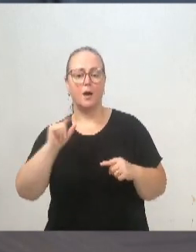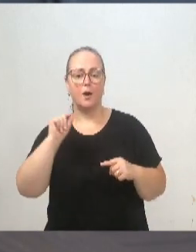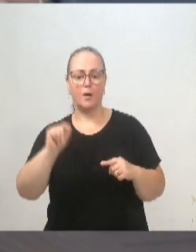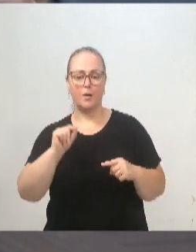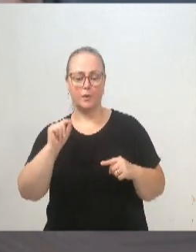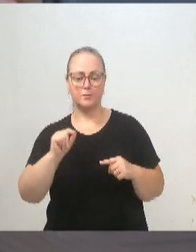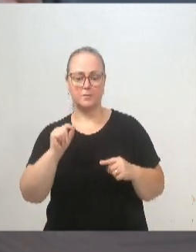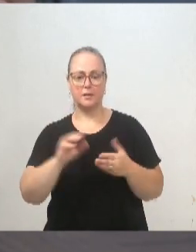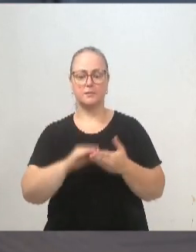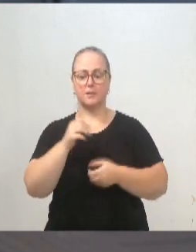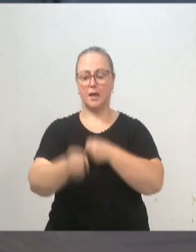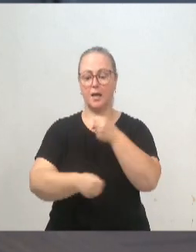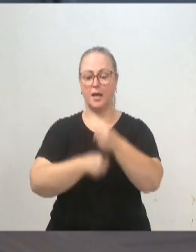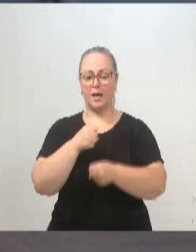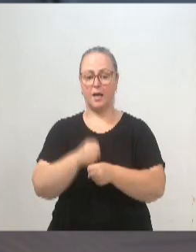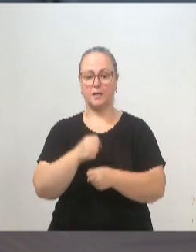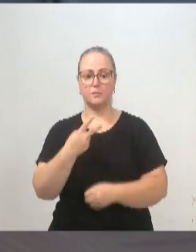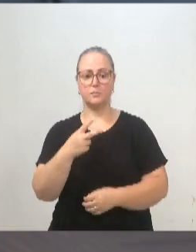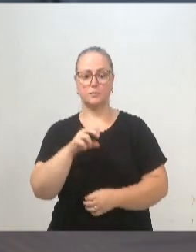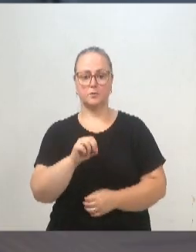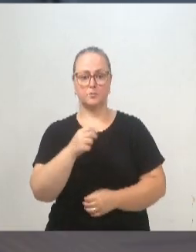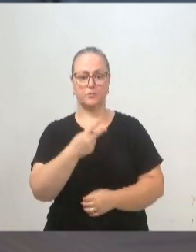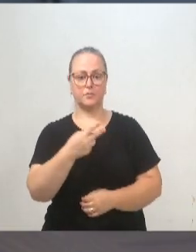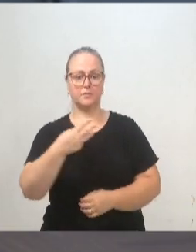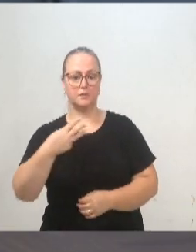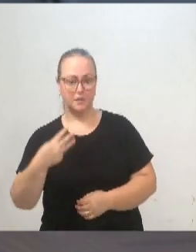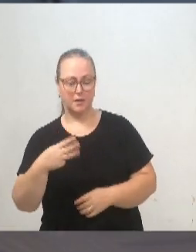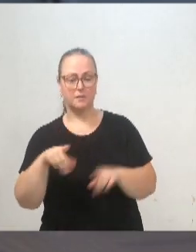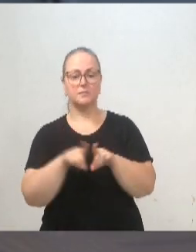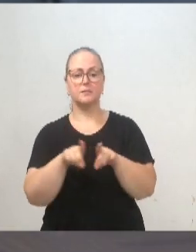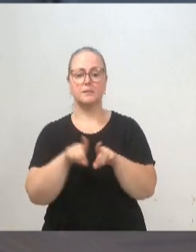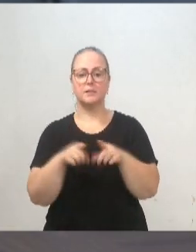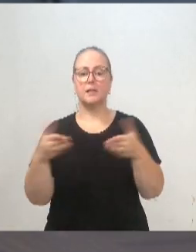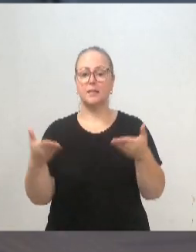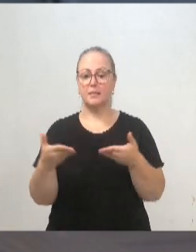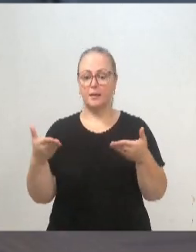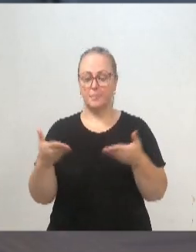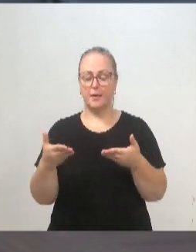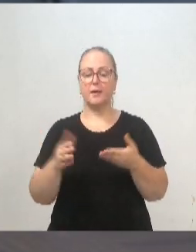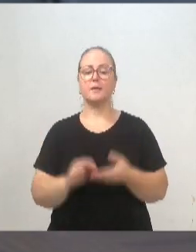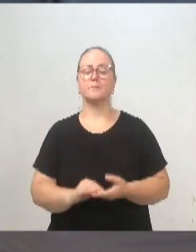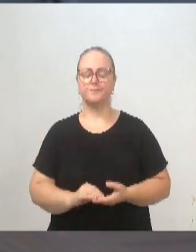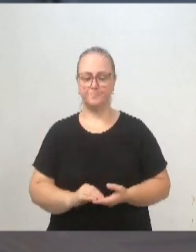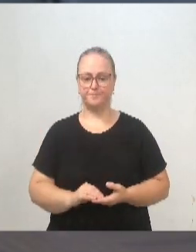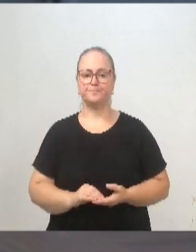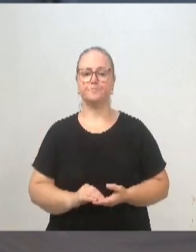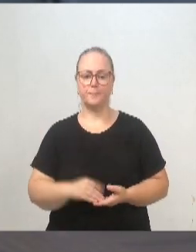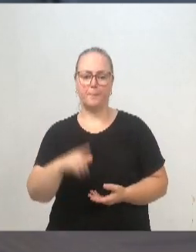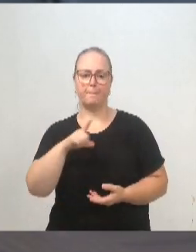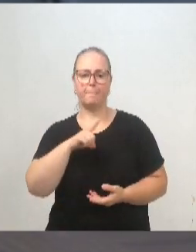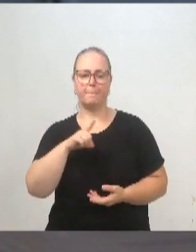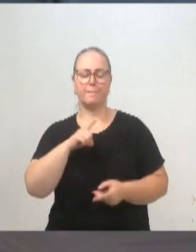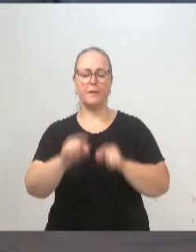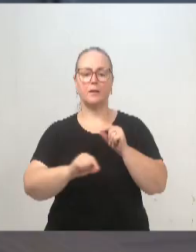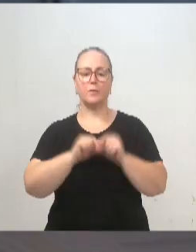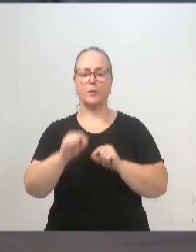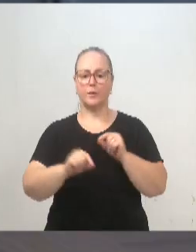Tanto em 2023 quanto agora, né, nesta enxurrada, a gente recebe uma grande leva